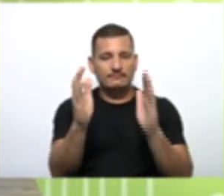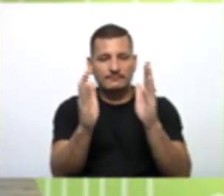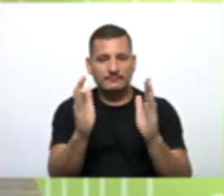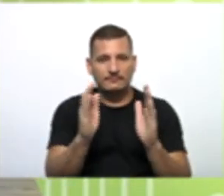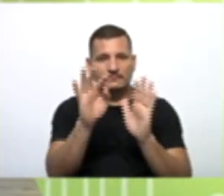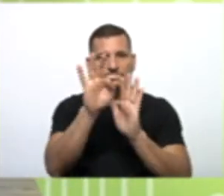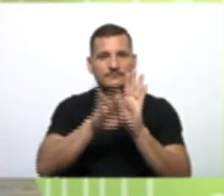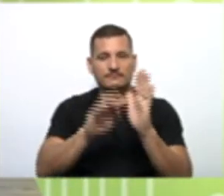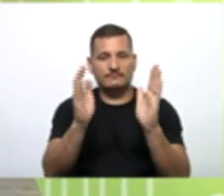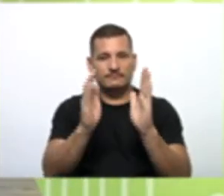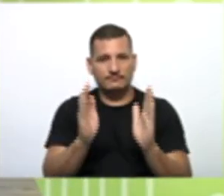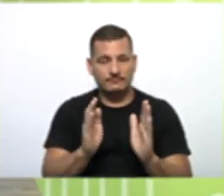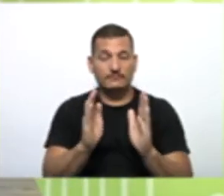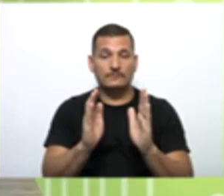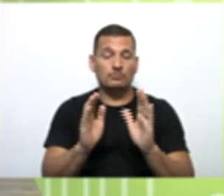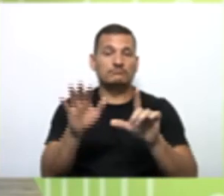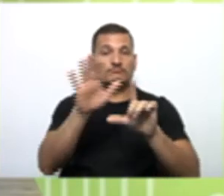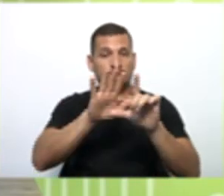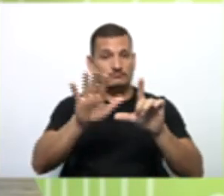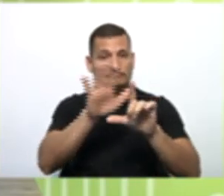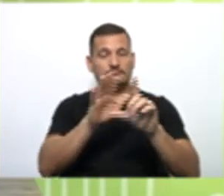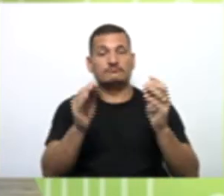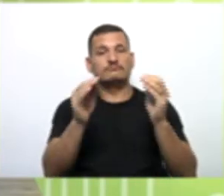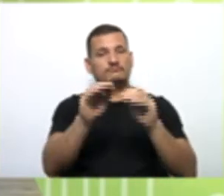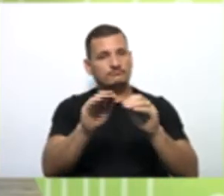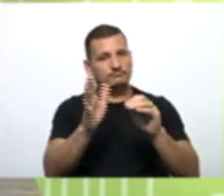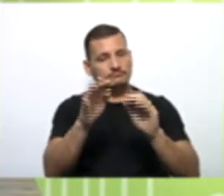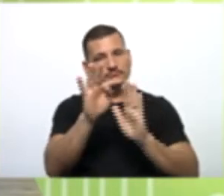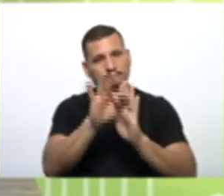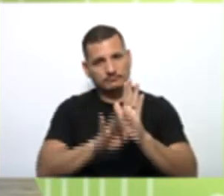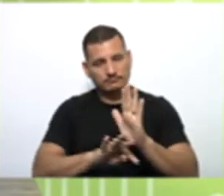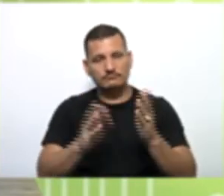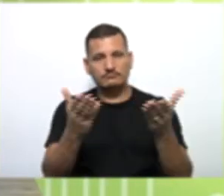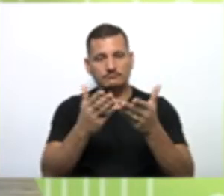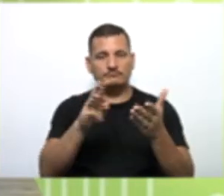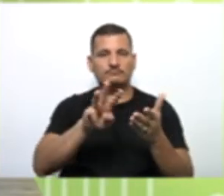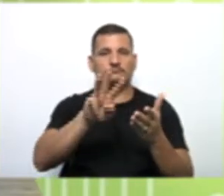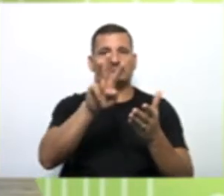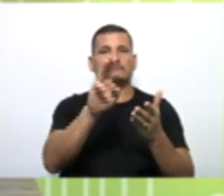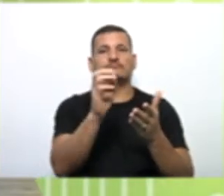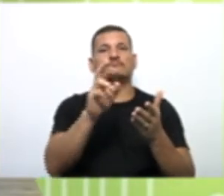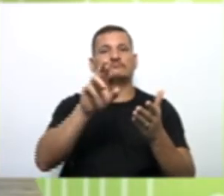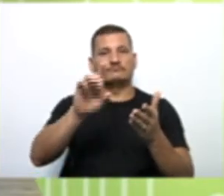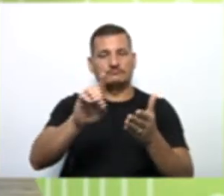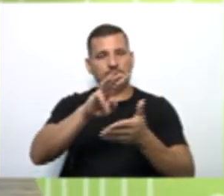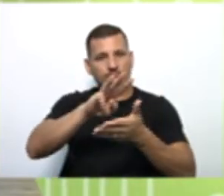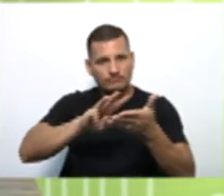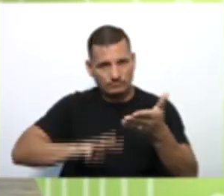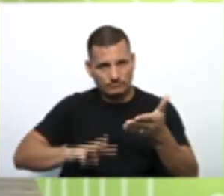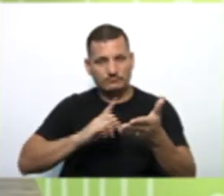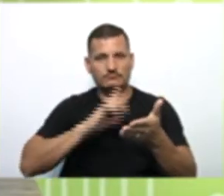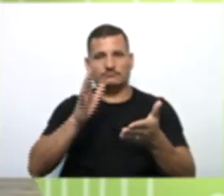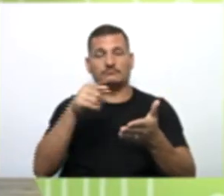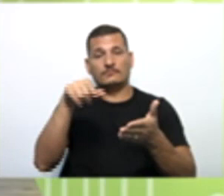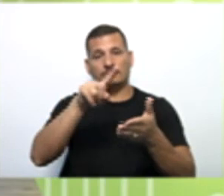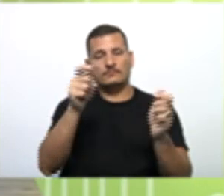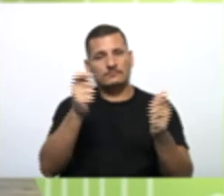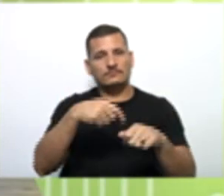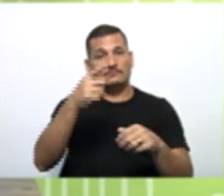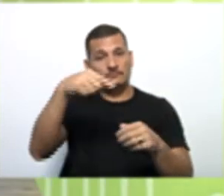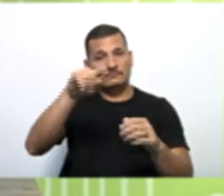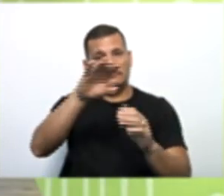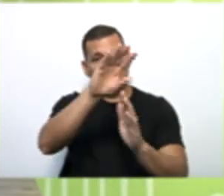Foi atualizado o AVA e o texto lá já está em formato Word, que é para que seja possível vocês